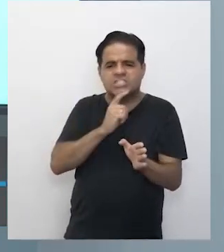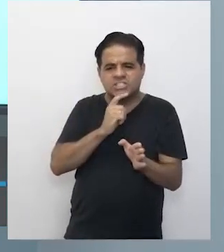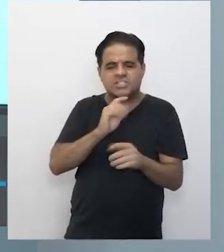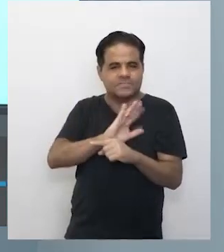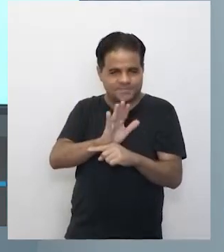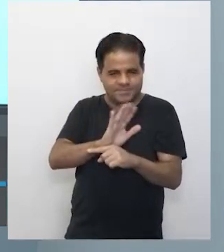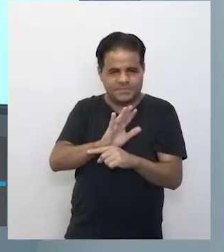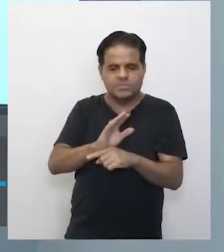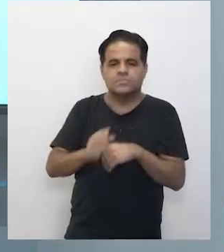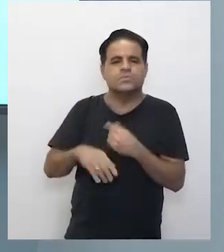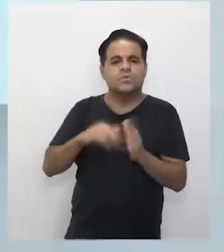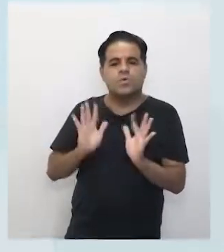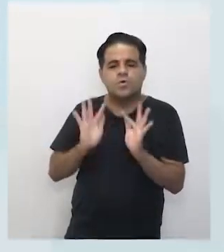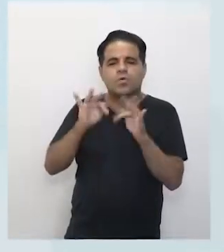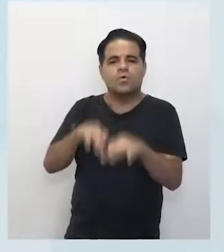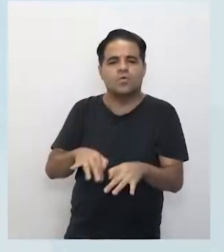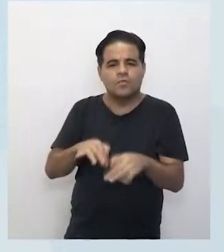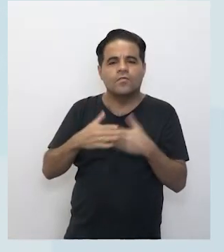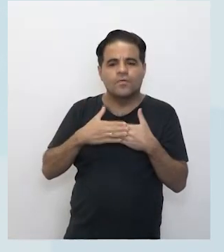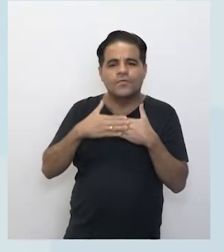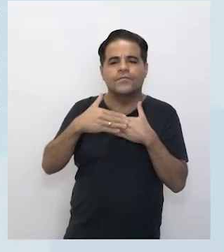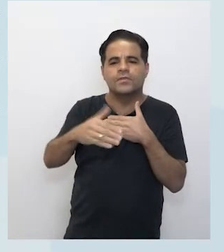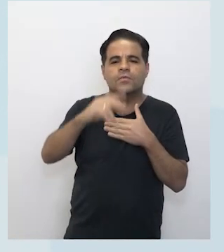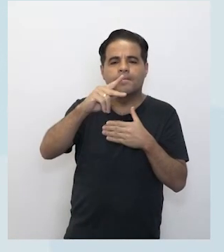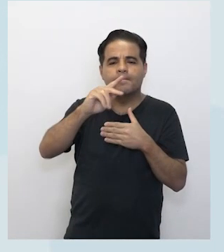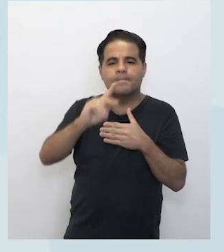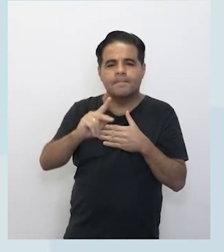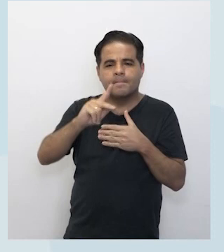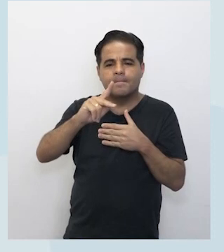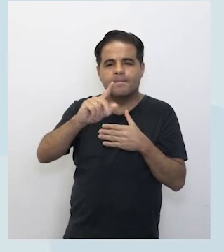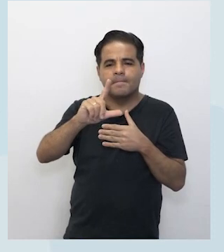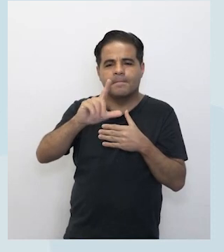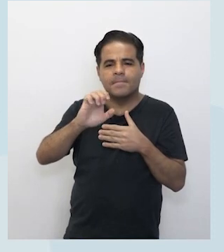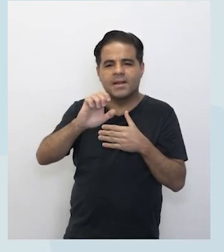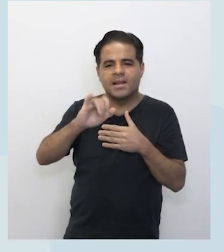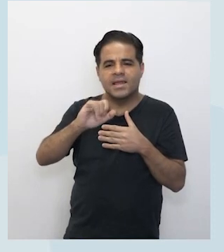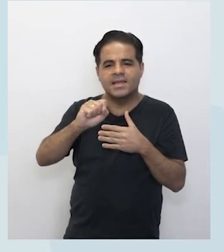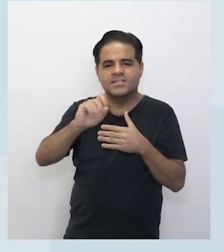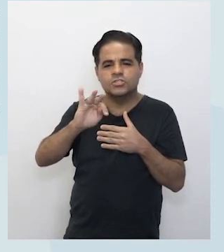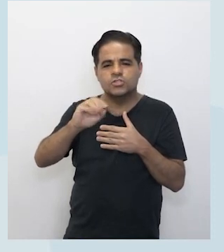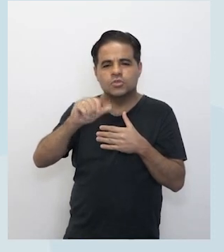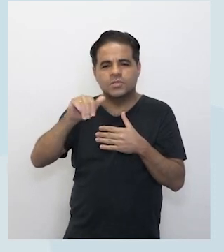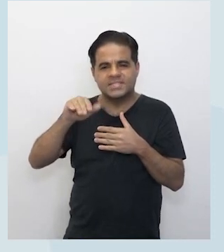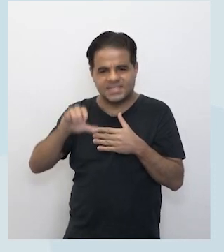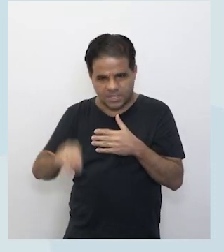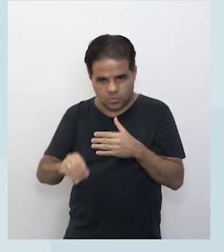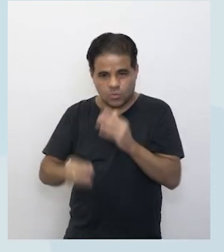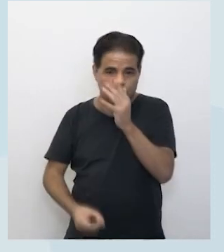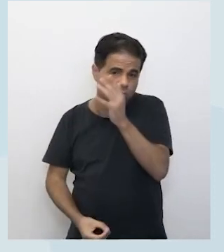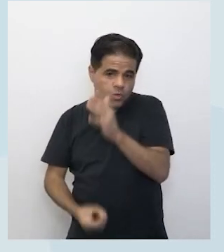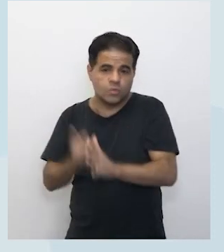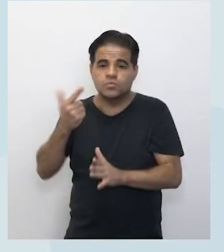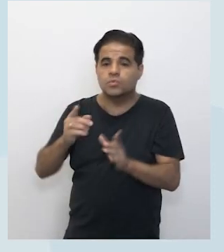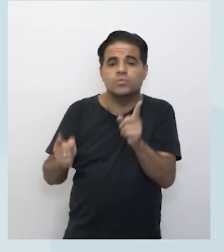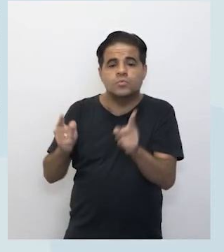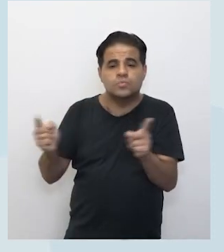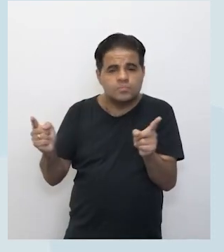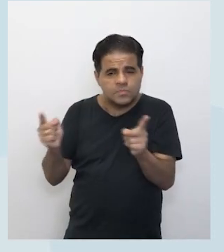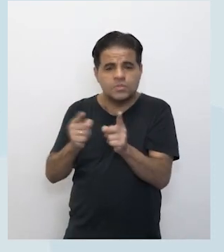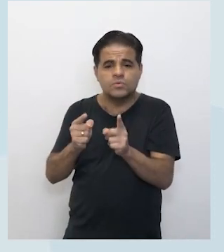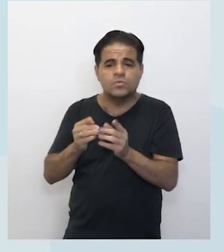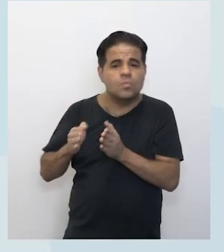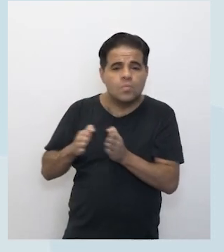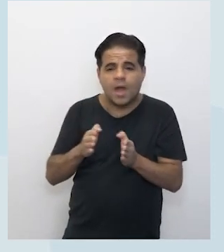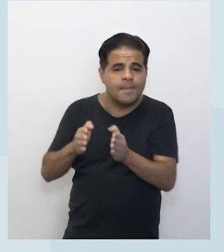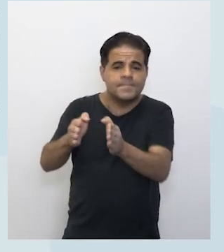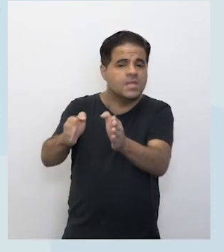filme. Com o fim do Pleistoceno, que é o nome mais científico da Era do Gelo, formou-se um curto período, um caminho em